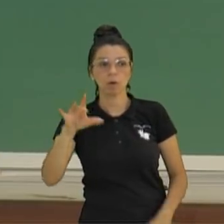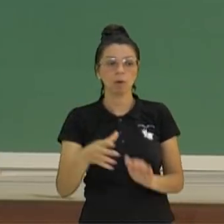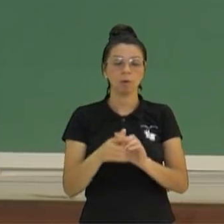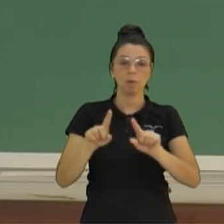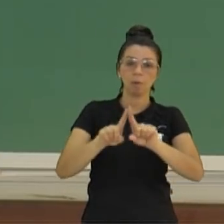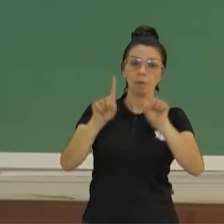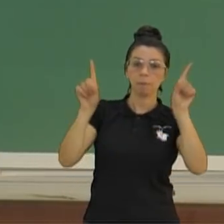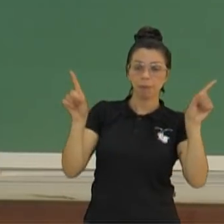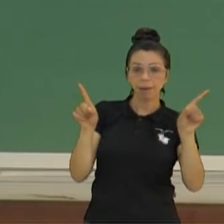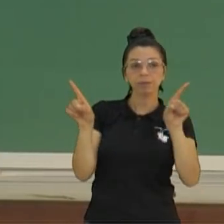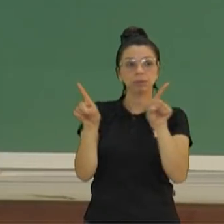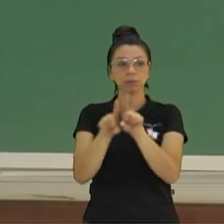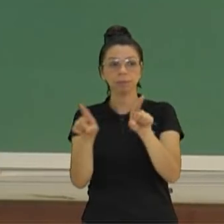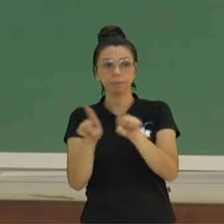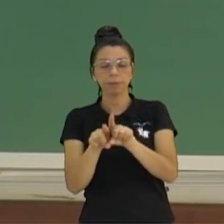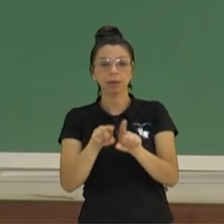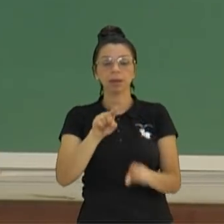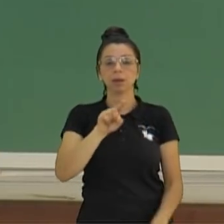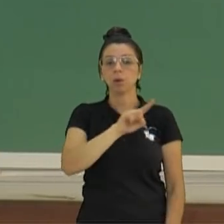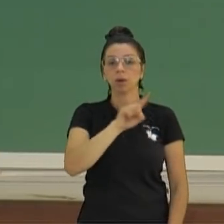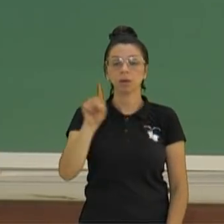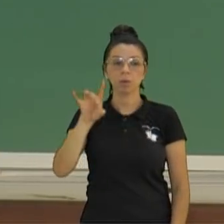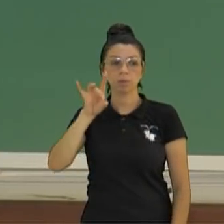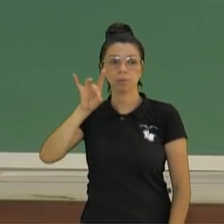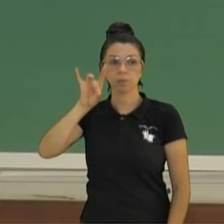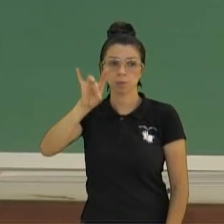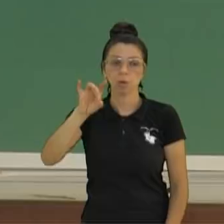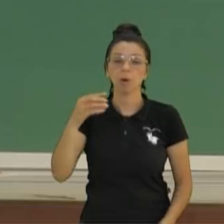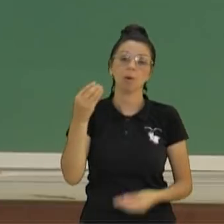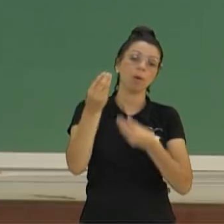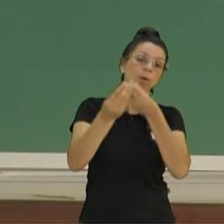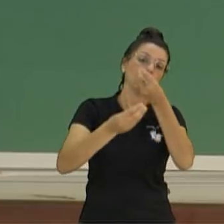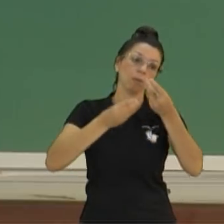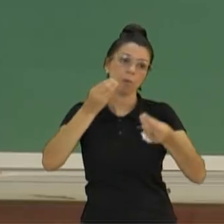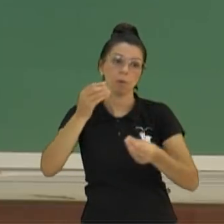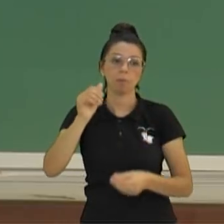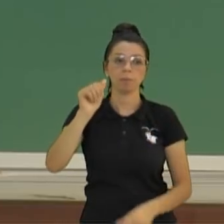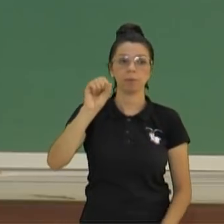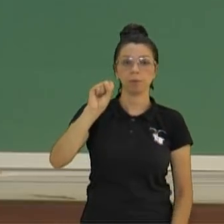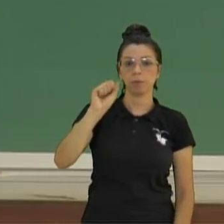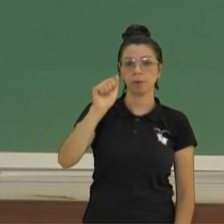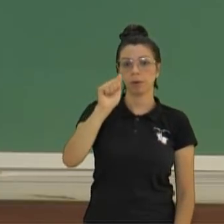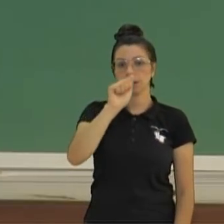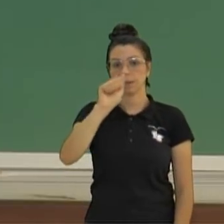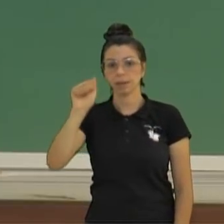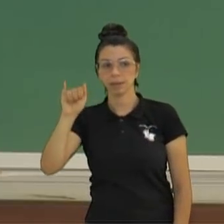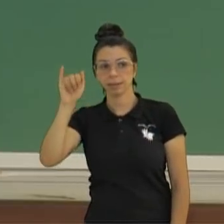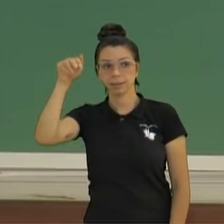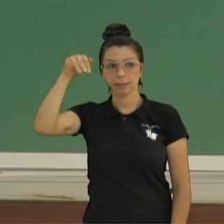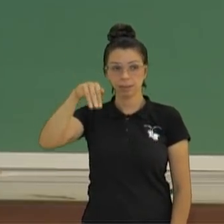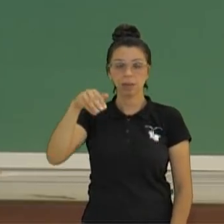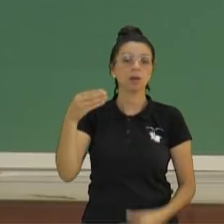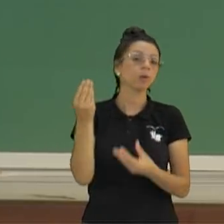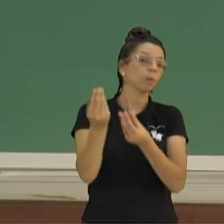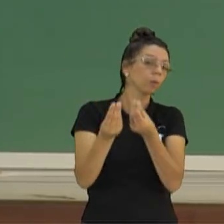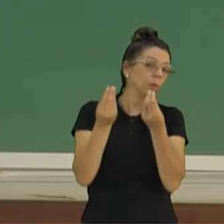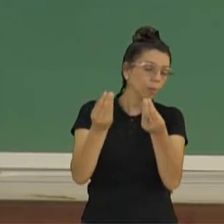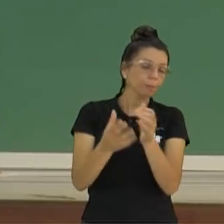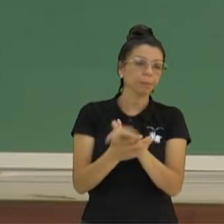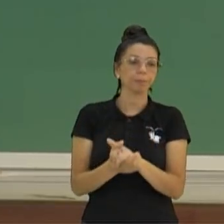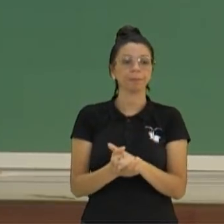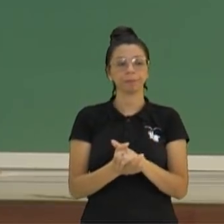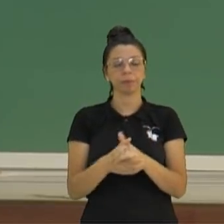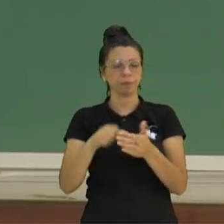só, como, assim como. Então, vamos fazer aqui um exercício para ver se dá certo? Ogum sempre foi um